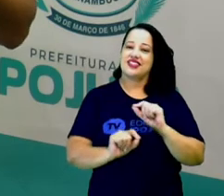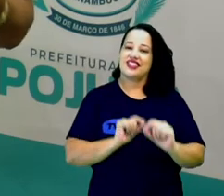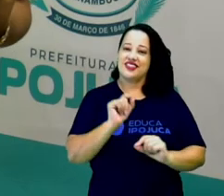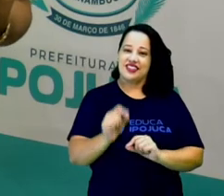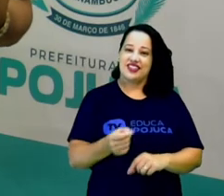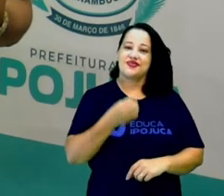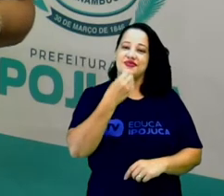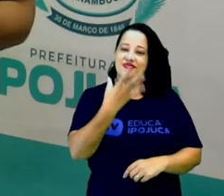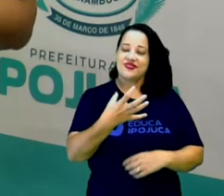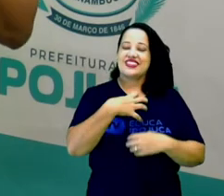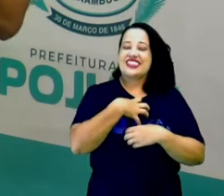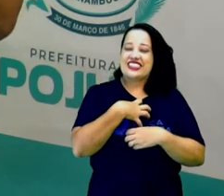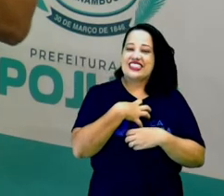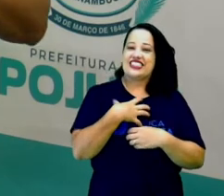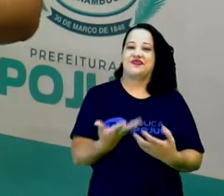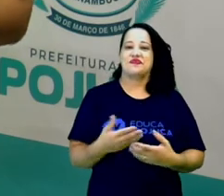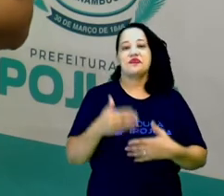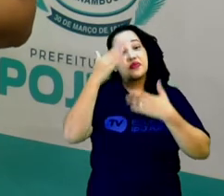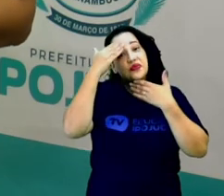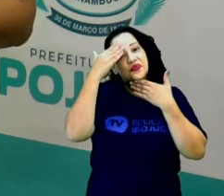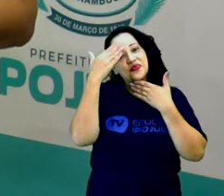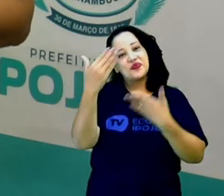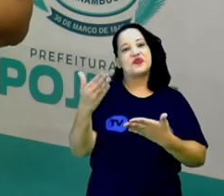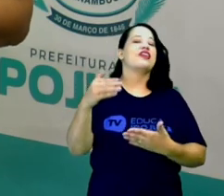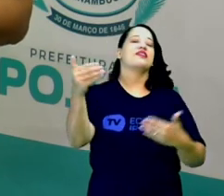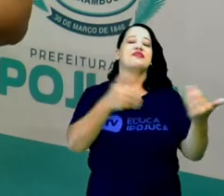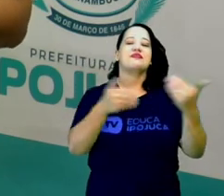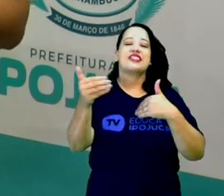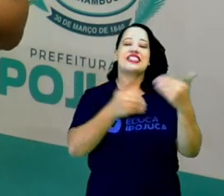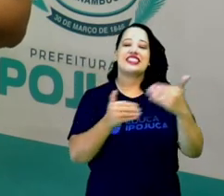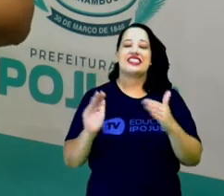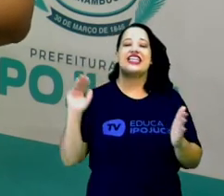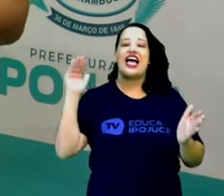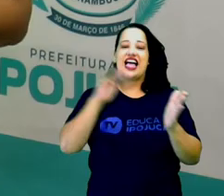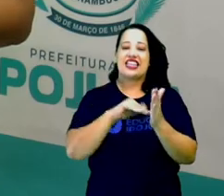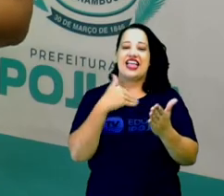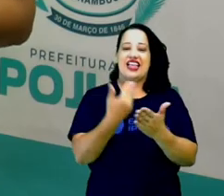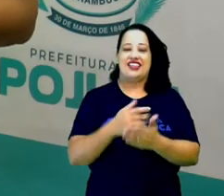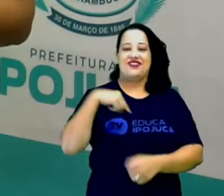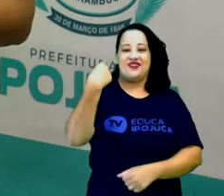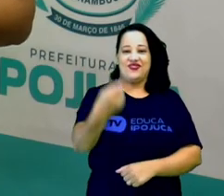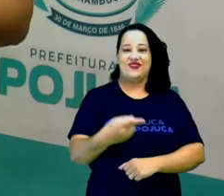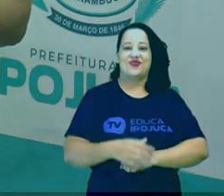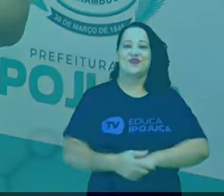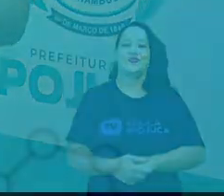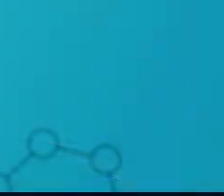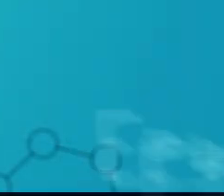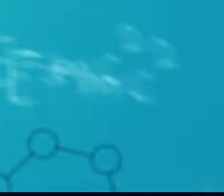nos fazer sentir. Grata por sua participação e até a próxima aula.